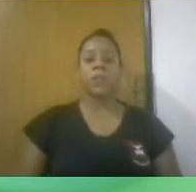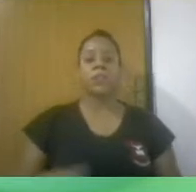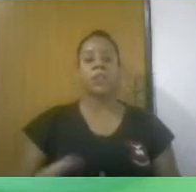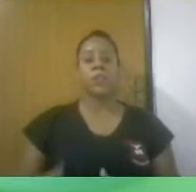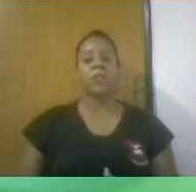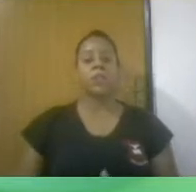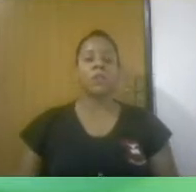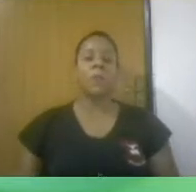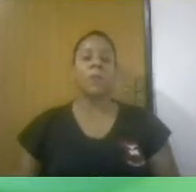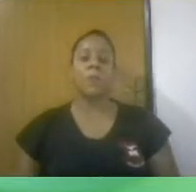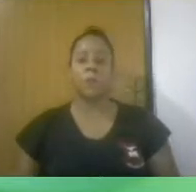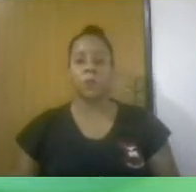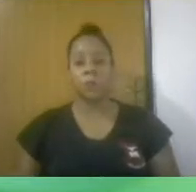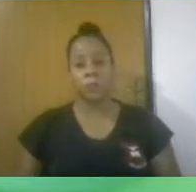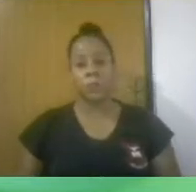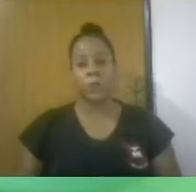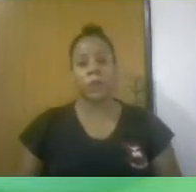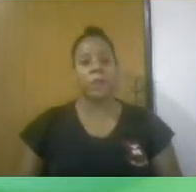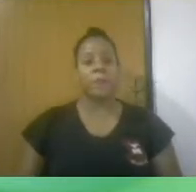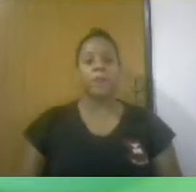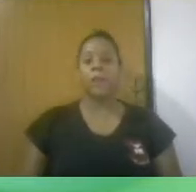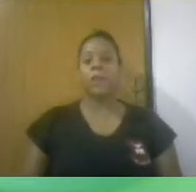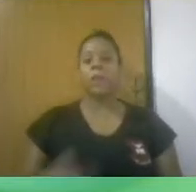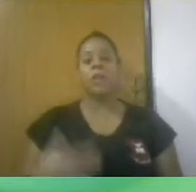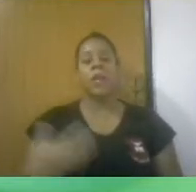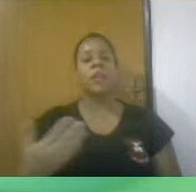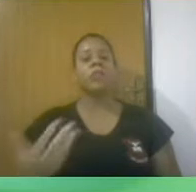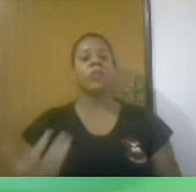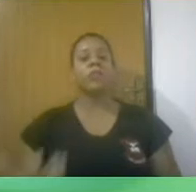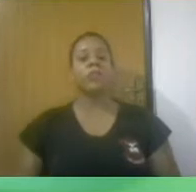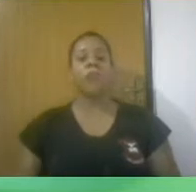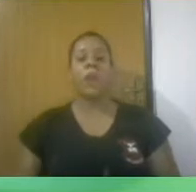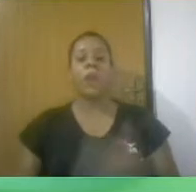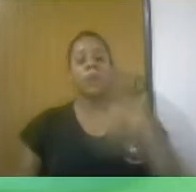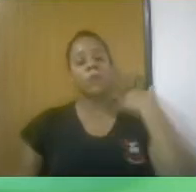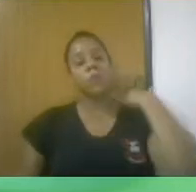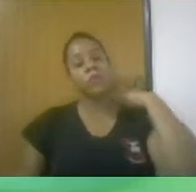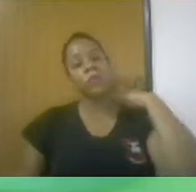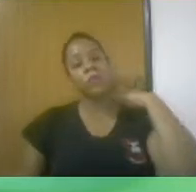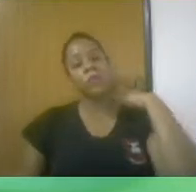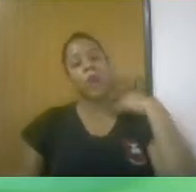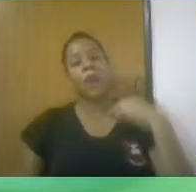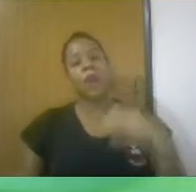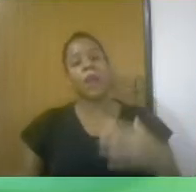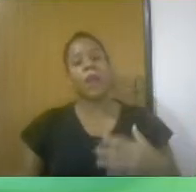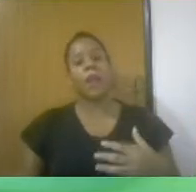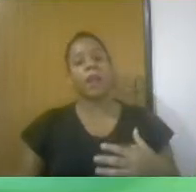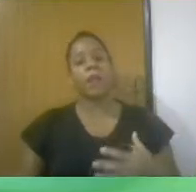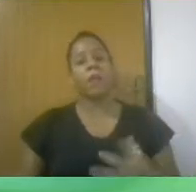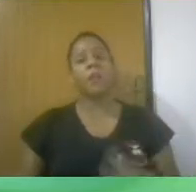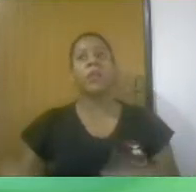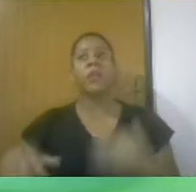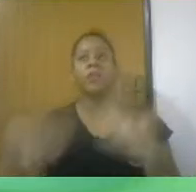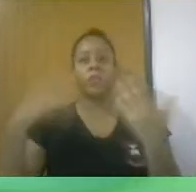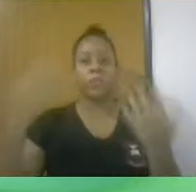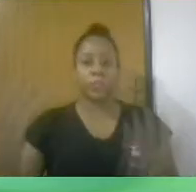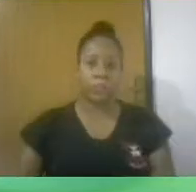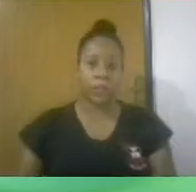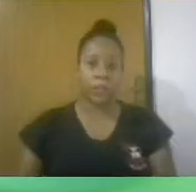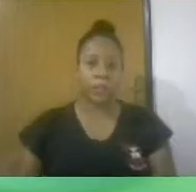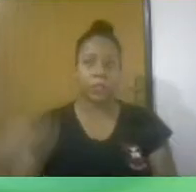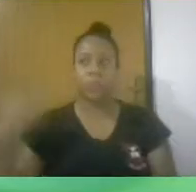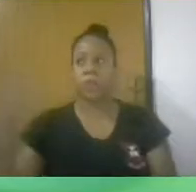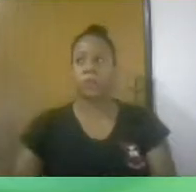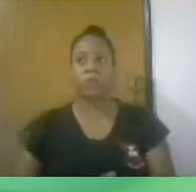índios eles tinham a sua própria cultura. Então, eles não tinham o hábito de cultuar o Deus que a